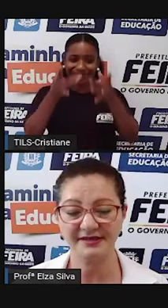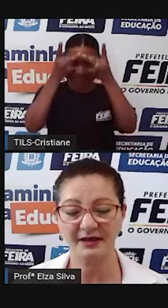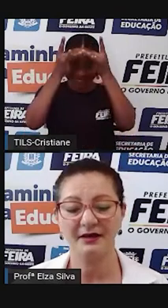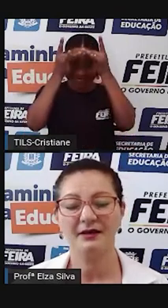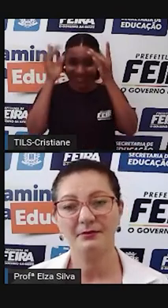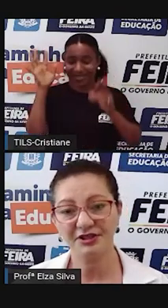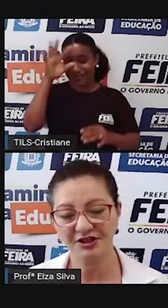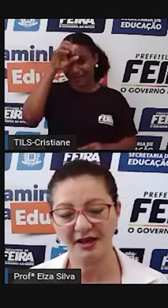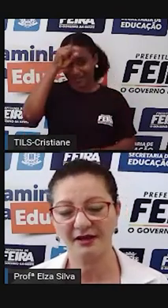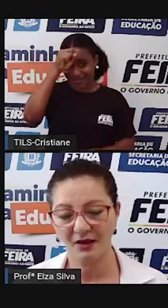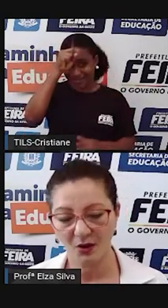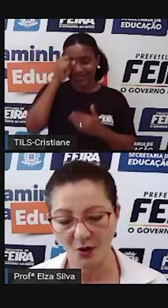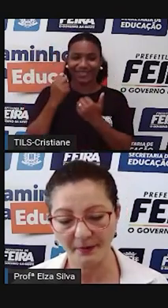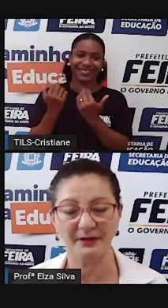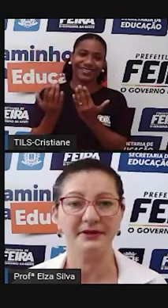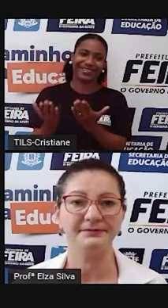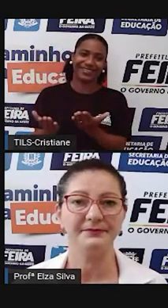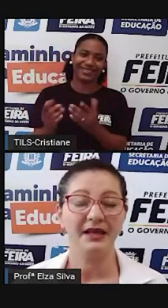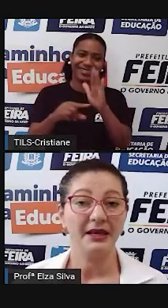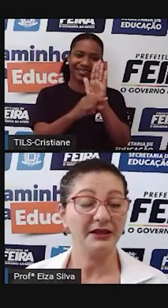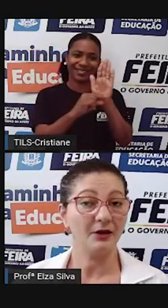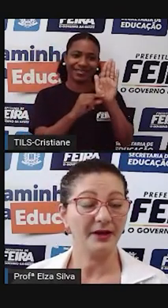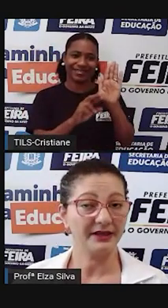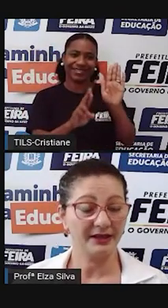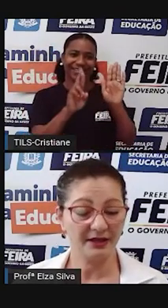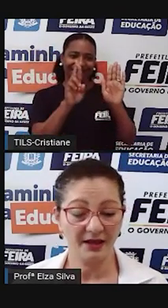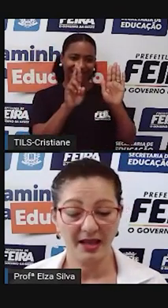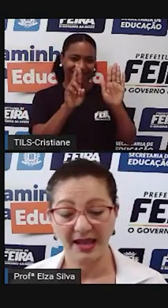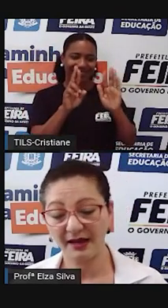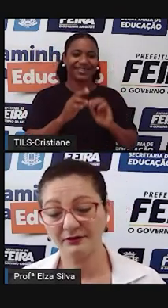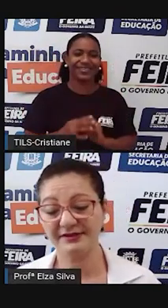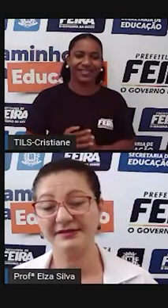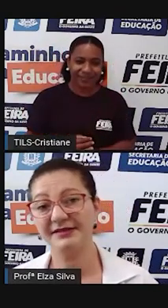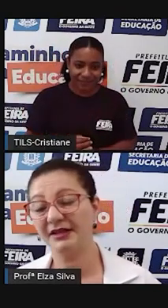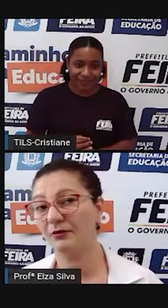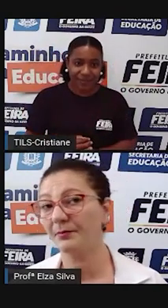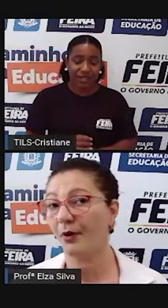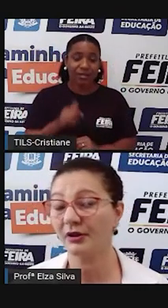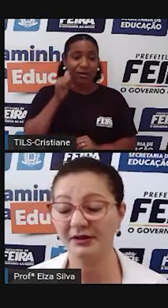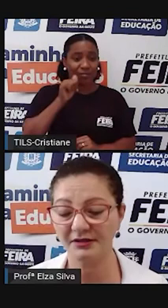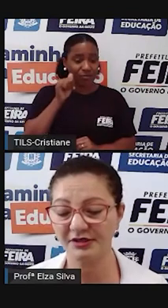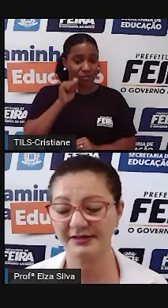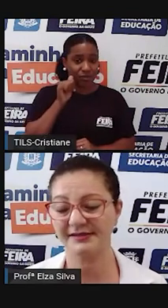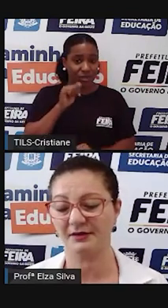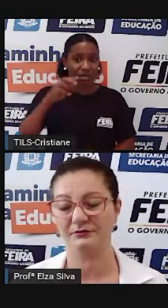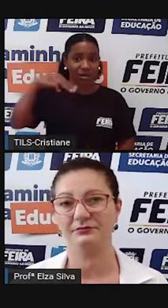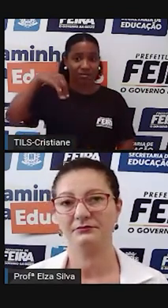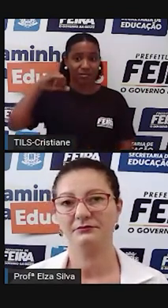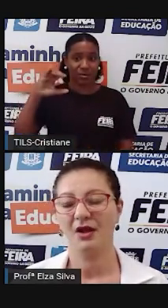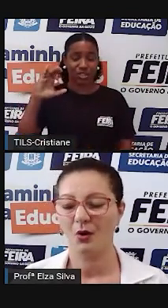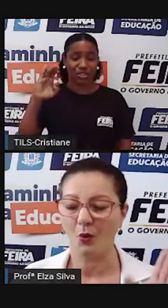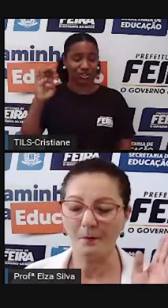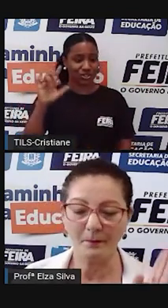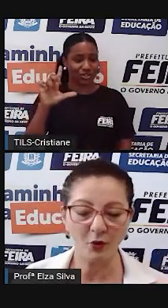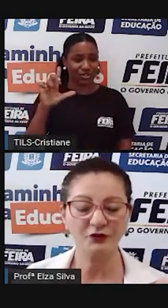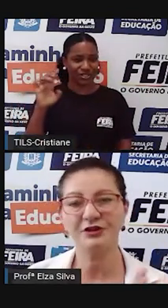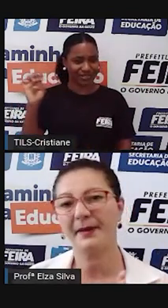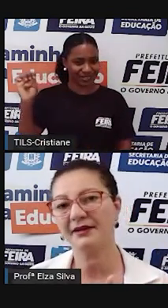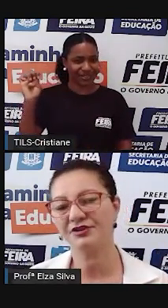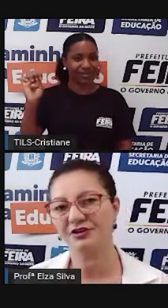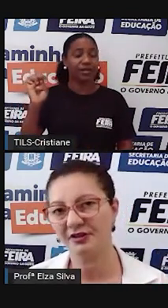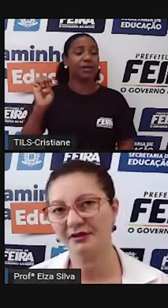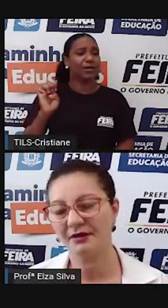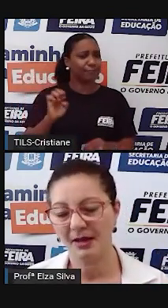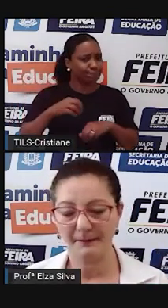nos disse Michelle Obama. Então, aqui, ela nos ensina uma importante lição. O ponto